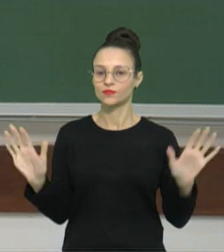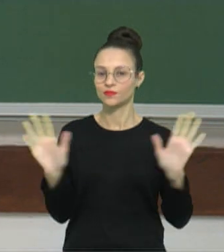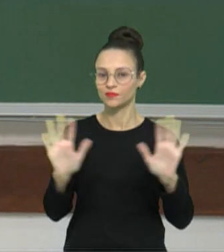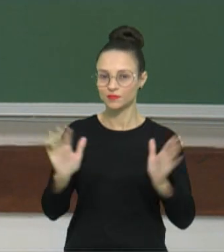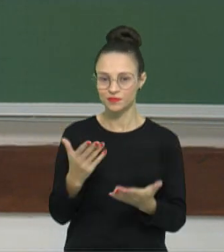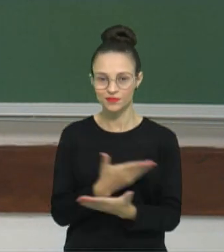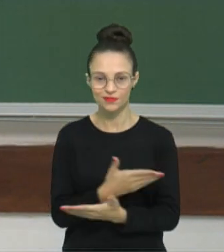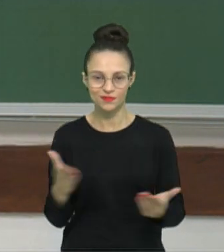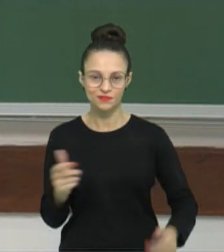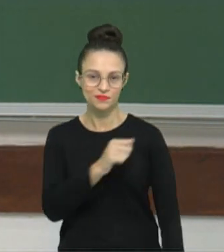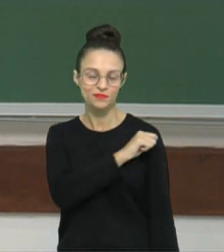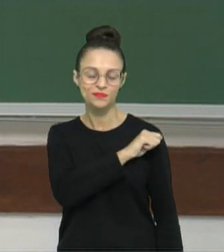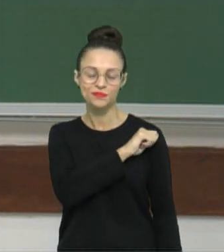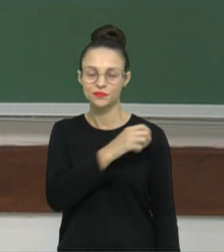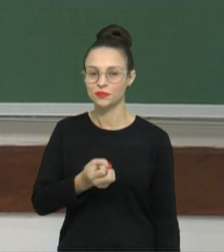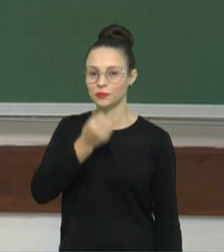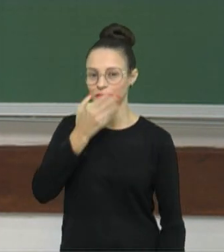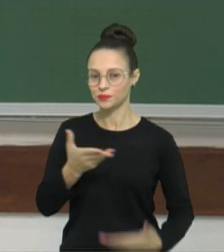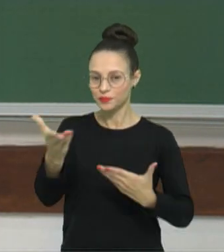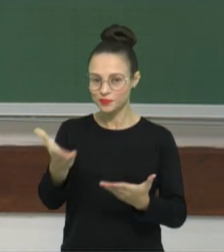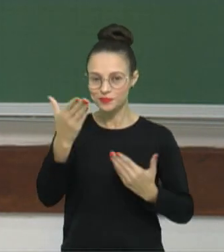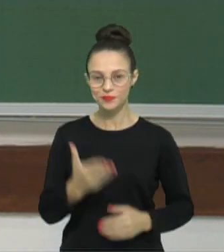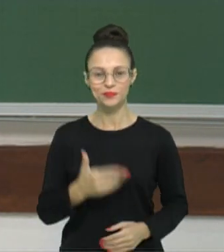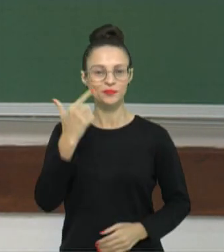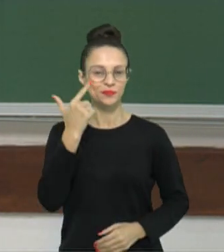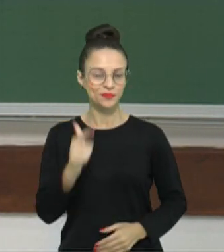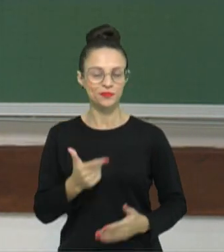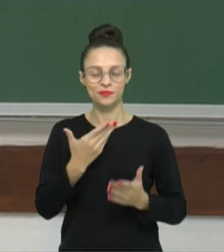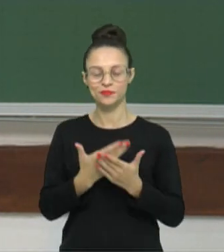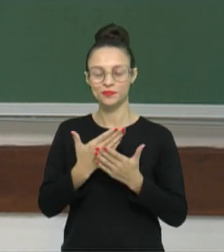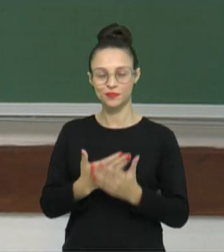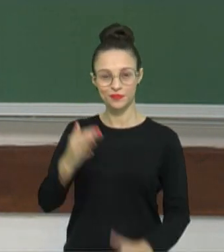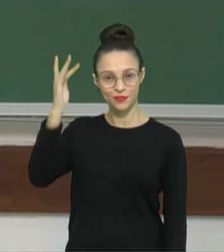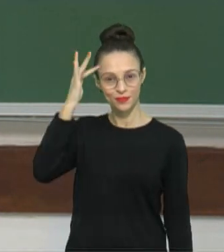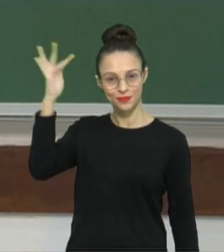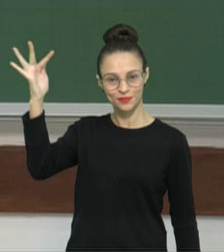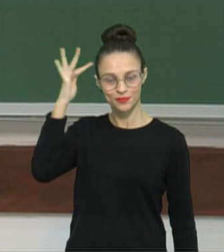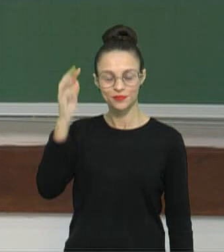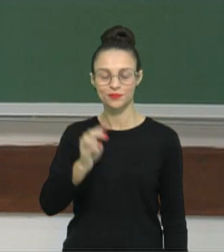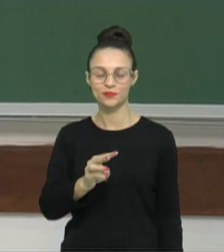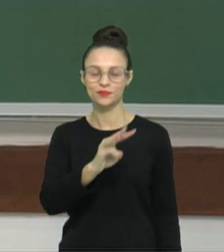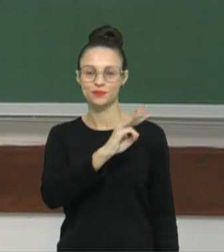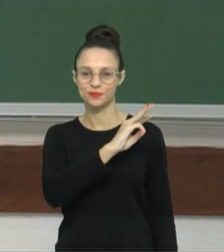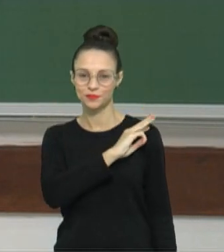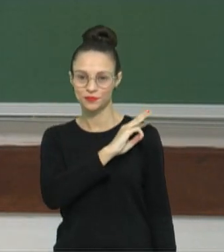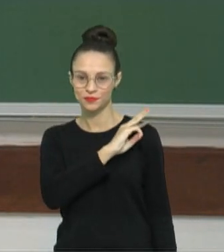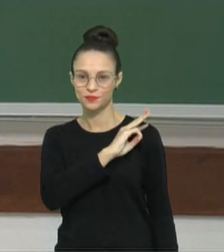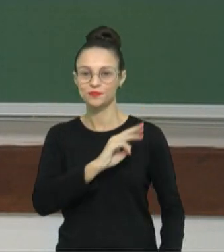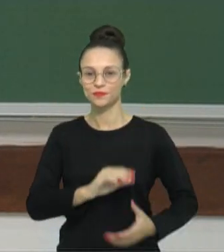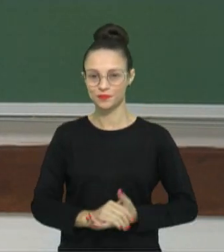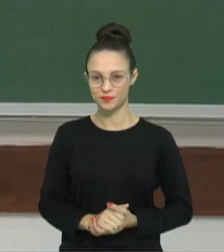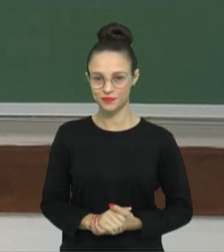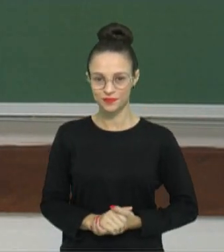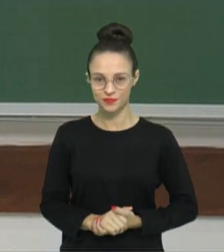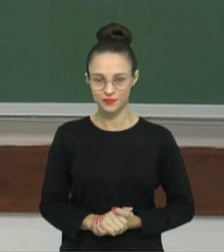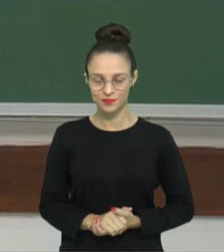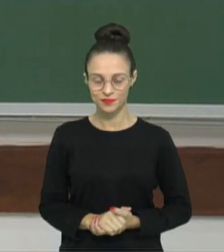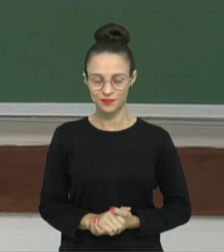Olá, caros alunos, sejam bem-vindos a mais uma aula de filosofia do terceiro ano, da terceira